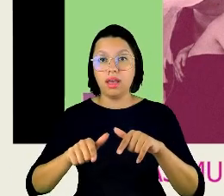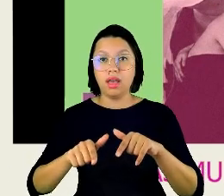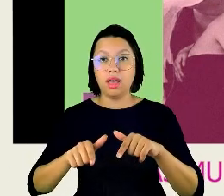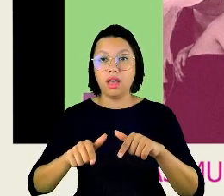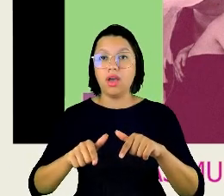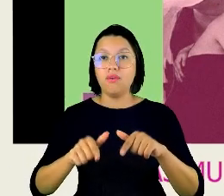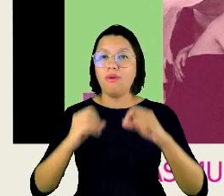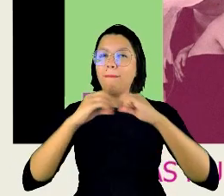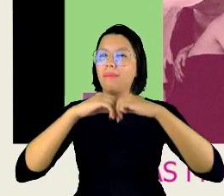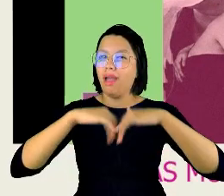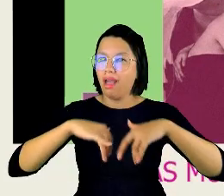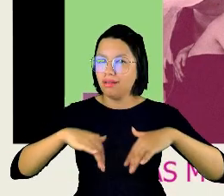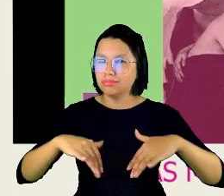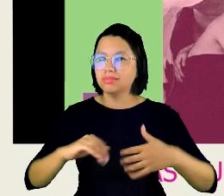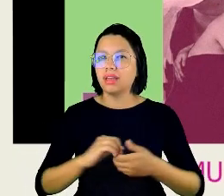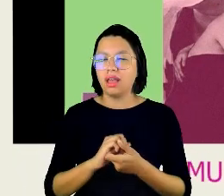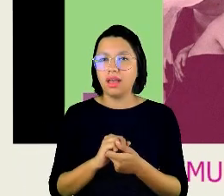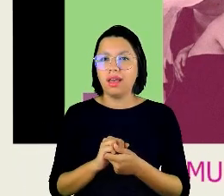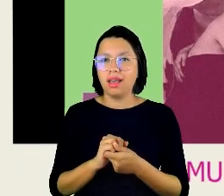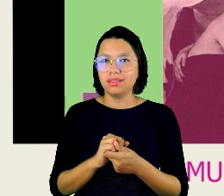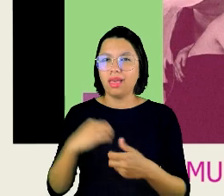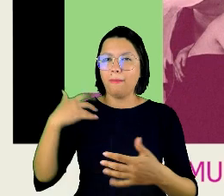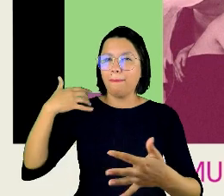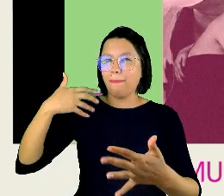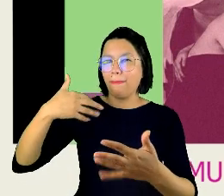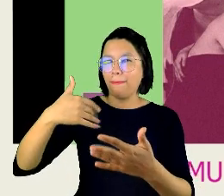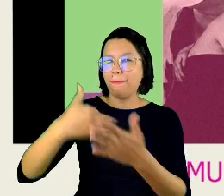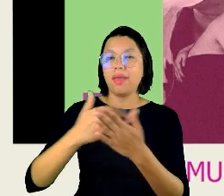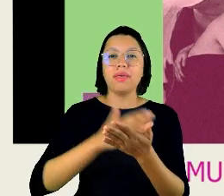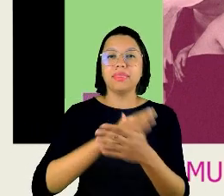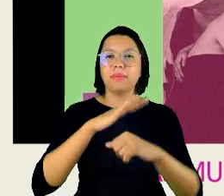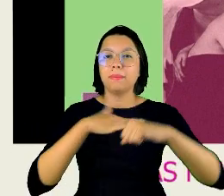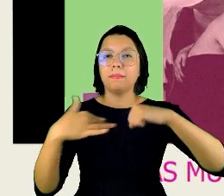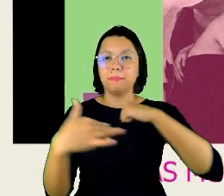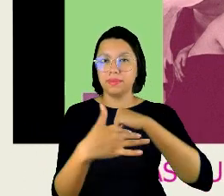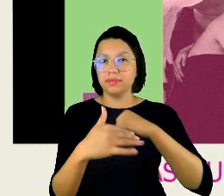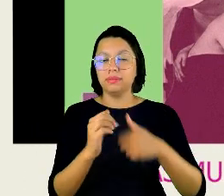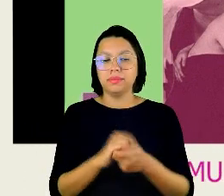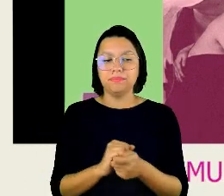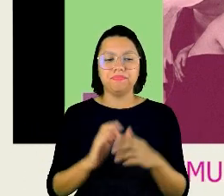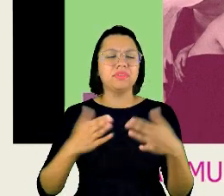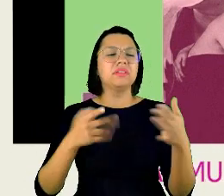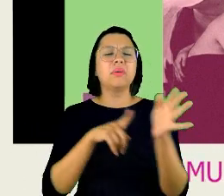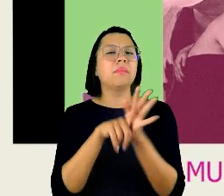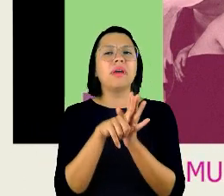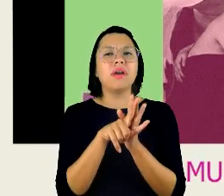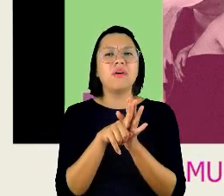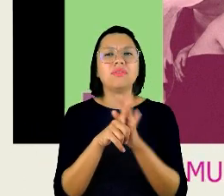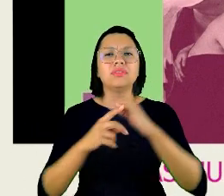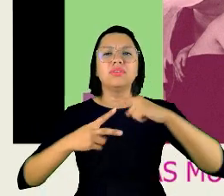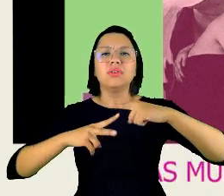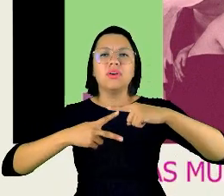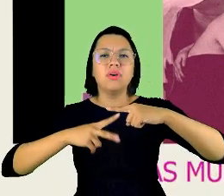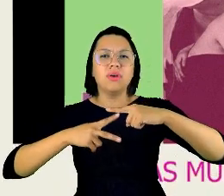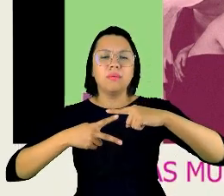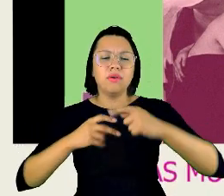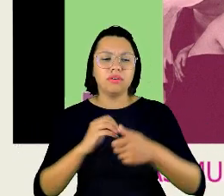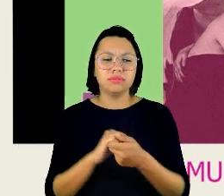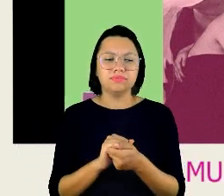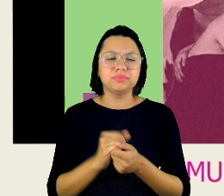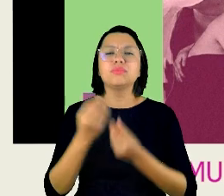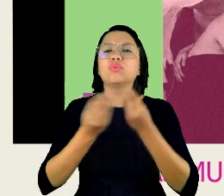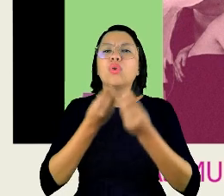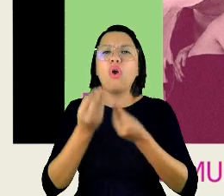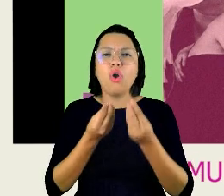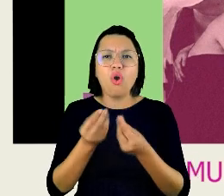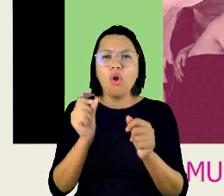muito prejudicada ao longo da pandemia, e então a gente questionou, né, com o laboratório,